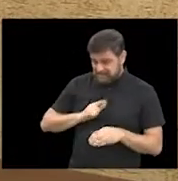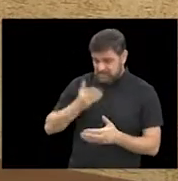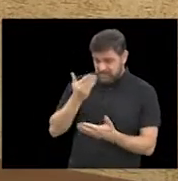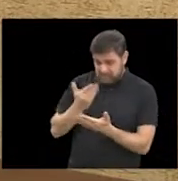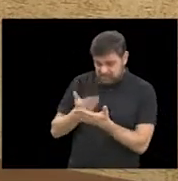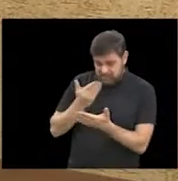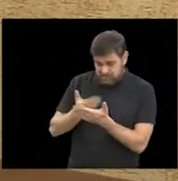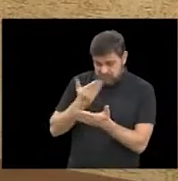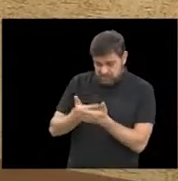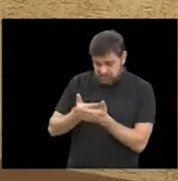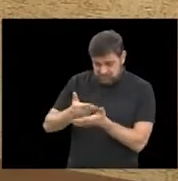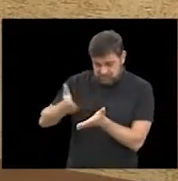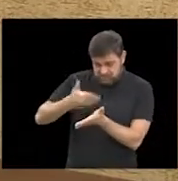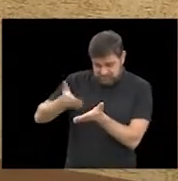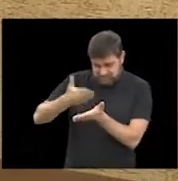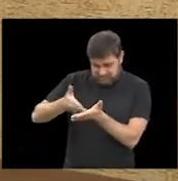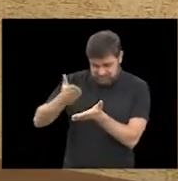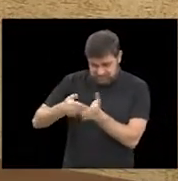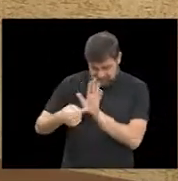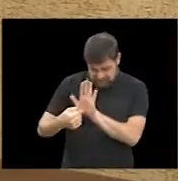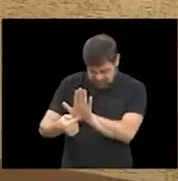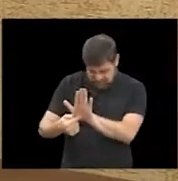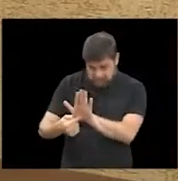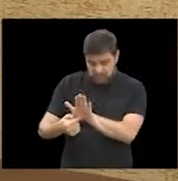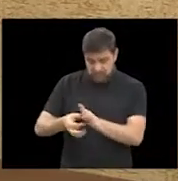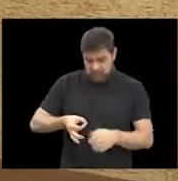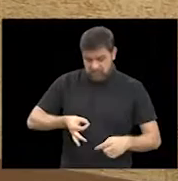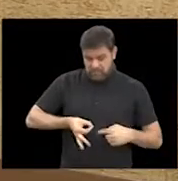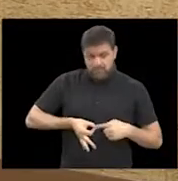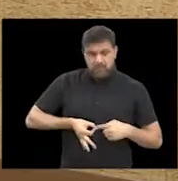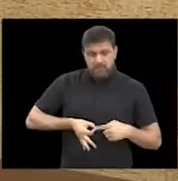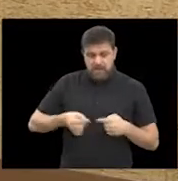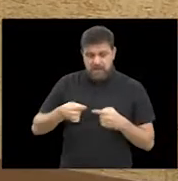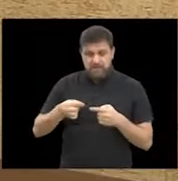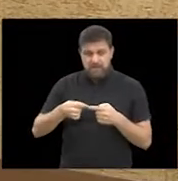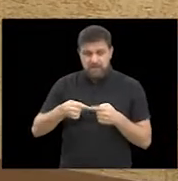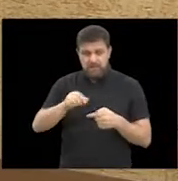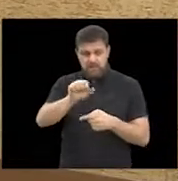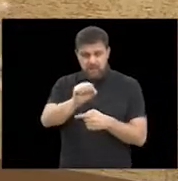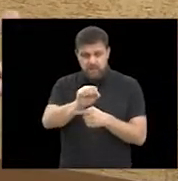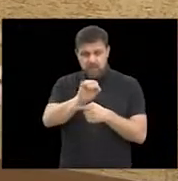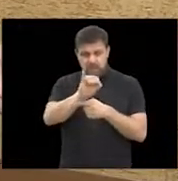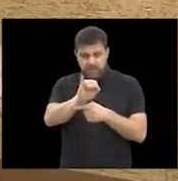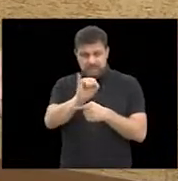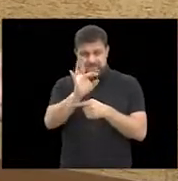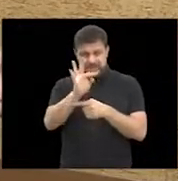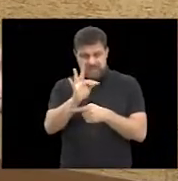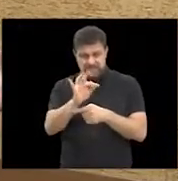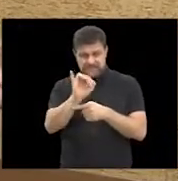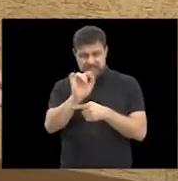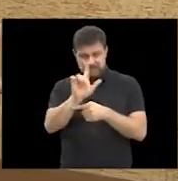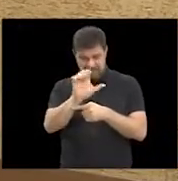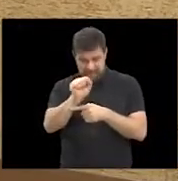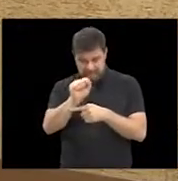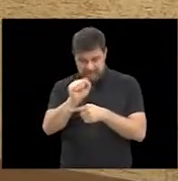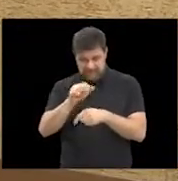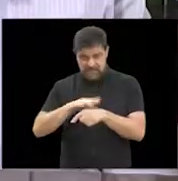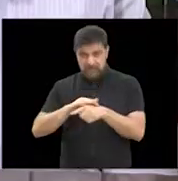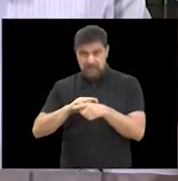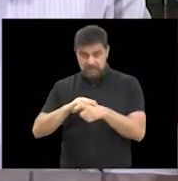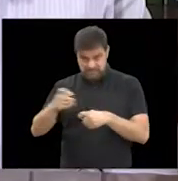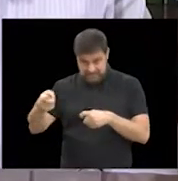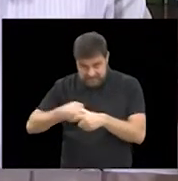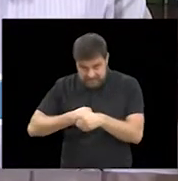publicado, a úlcera sífilis gástrica. Como é isso? De onde? É da sífilis mesmo que ela surge?